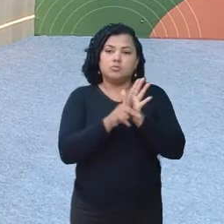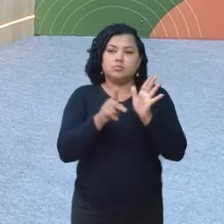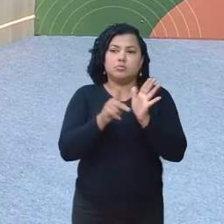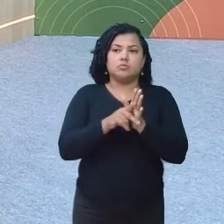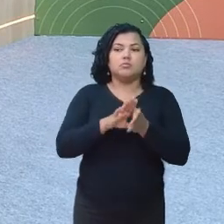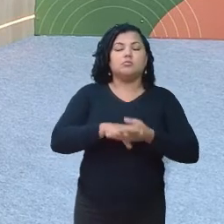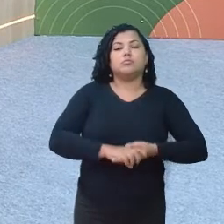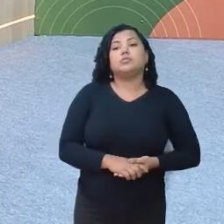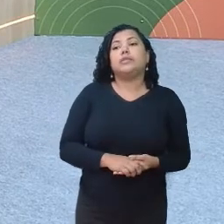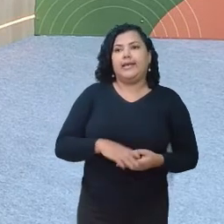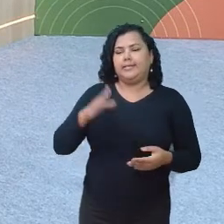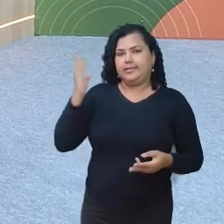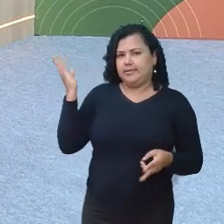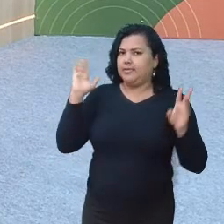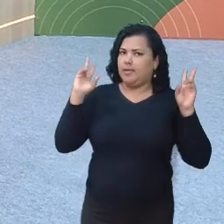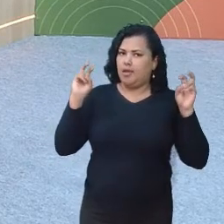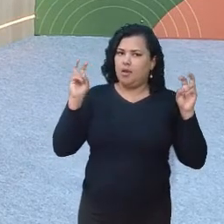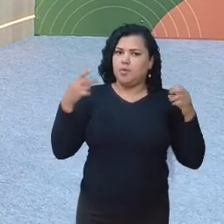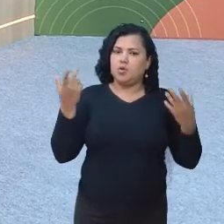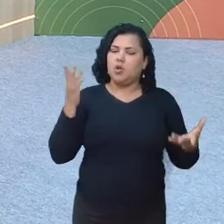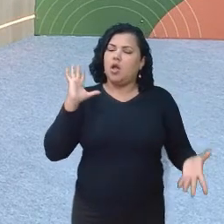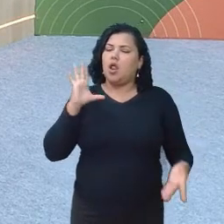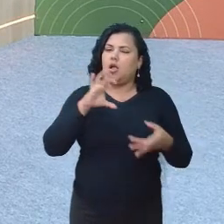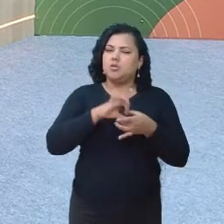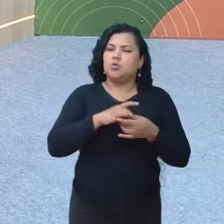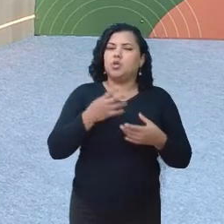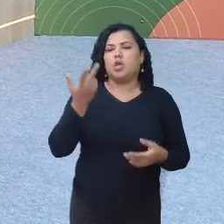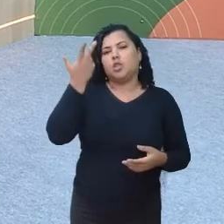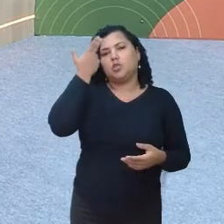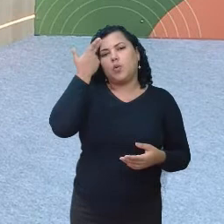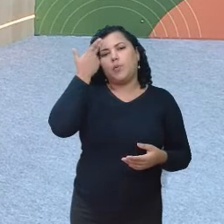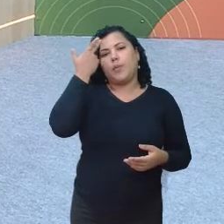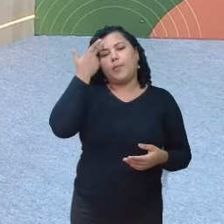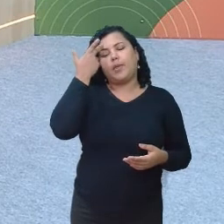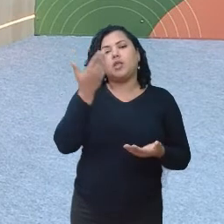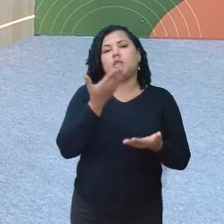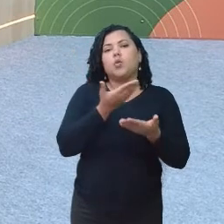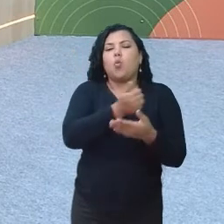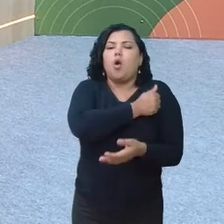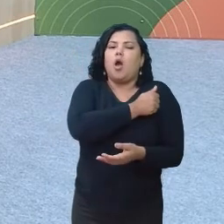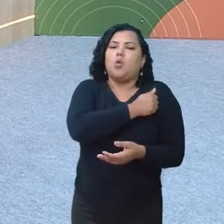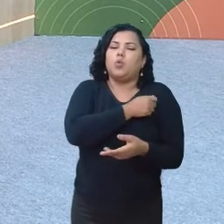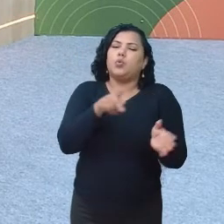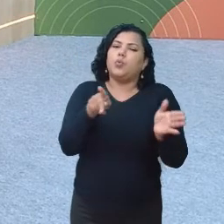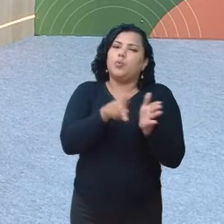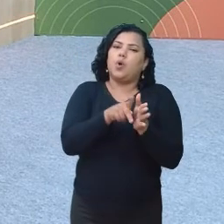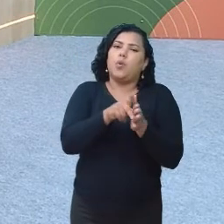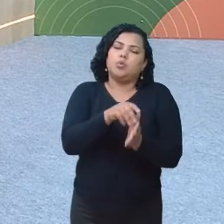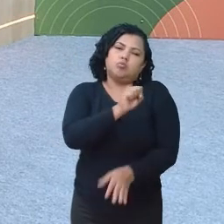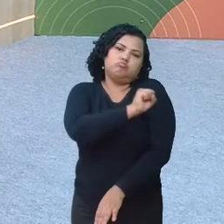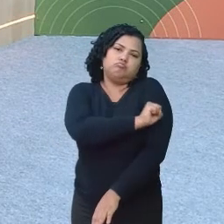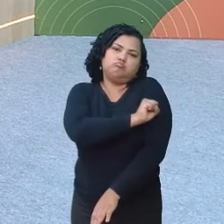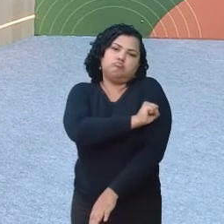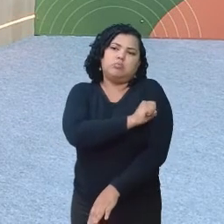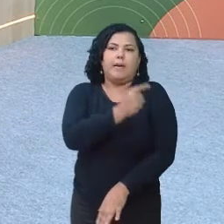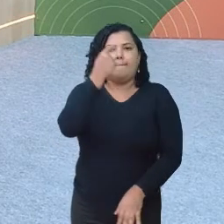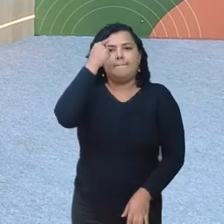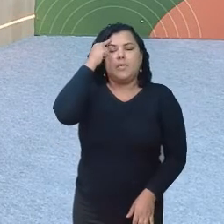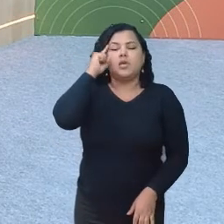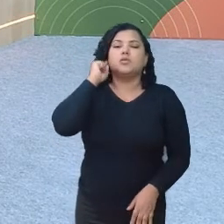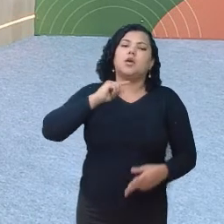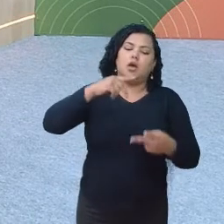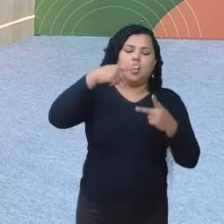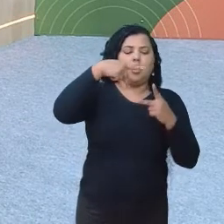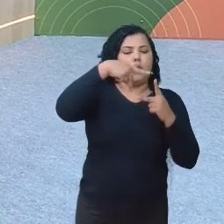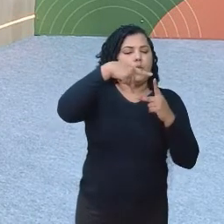uma relação que geralmente o estudante do 8º ano, no primeiro momento, pensa em figuras de 4 lados, pensa no